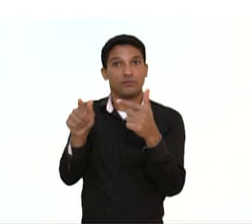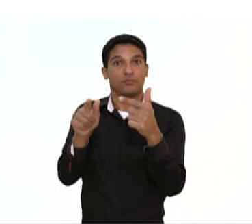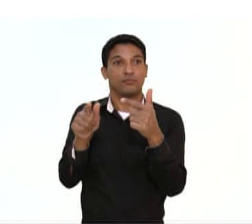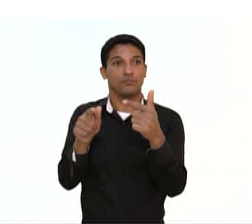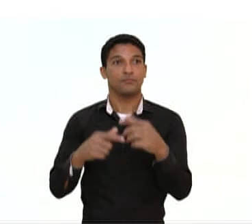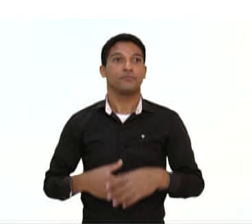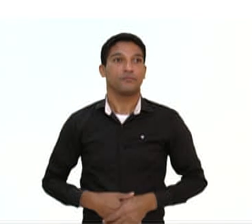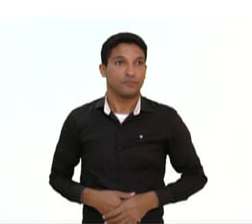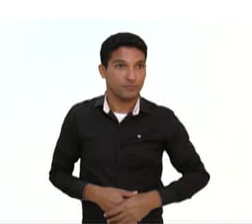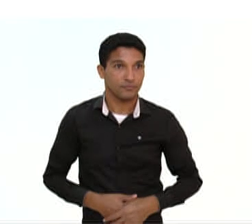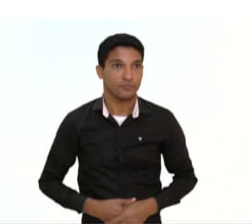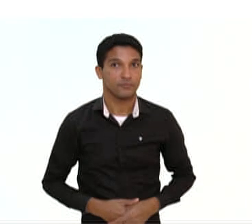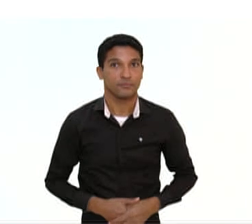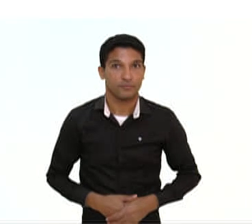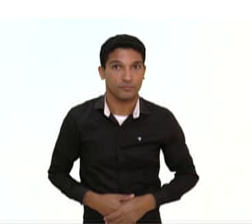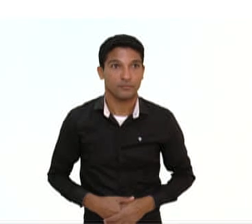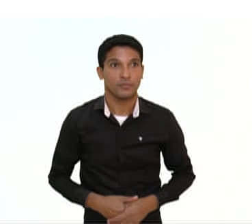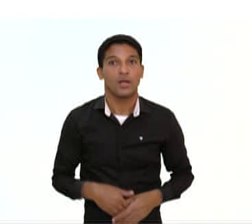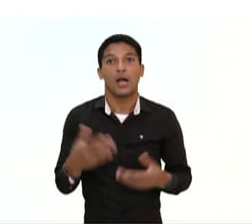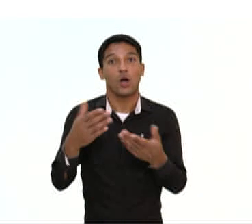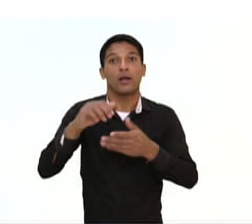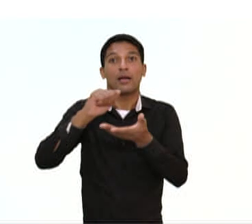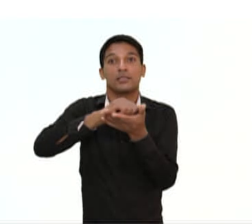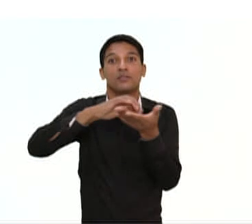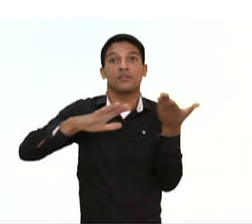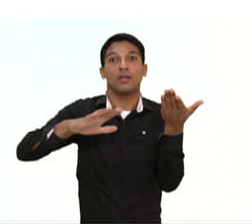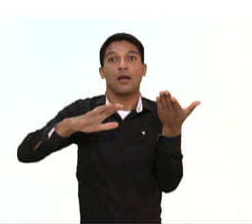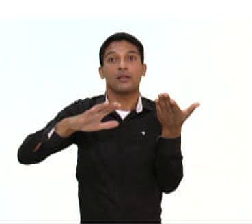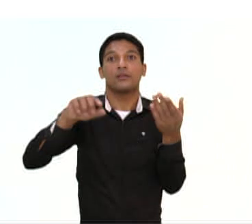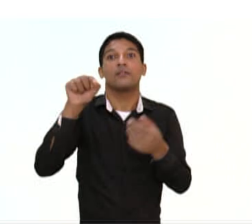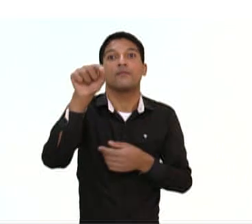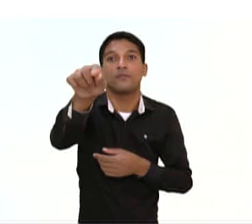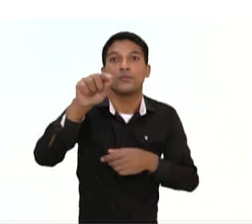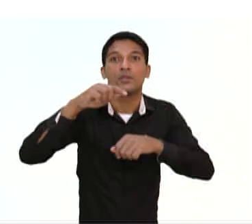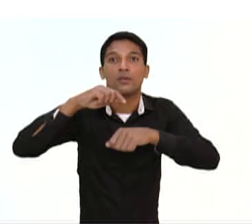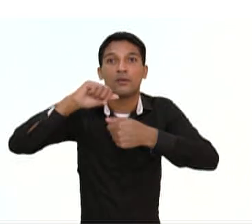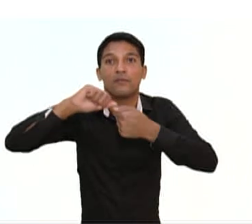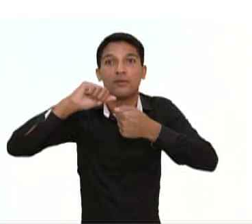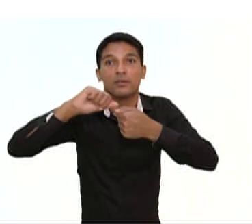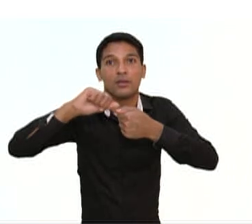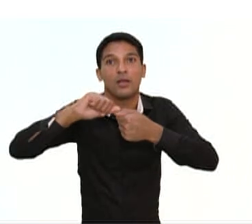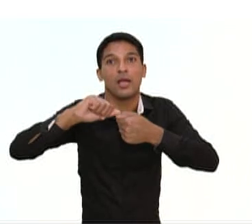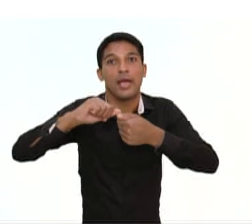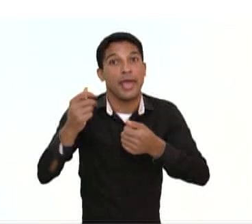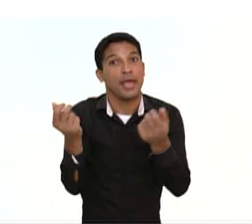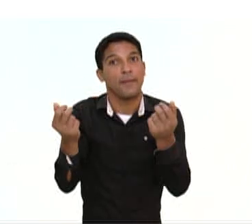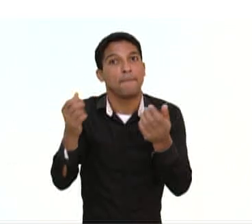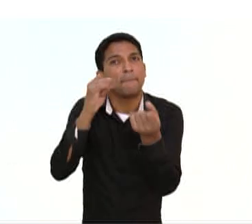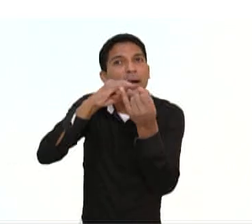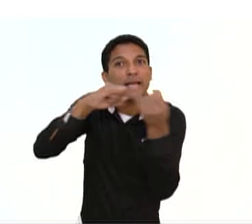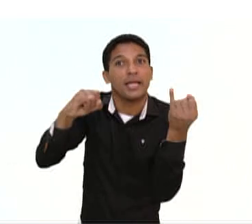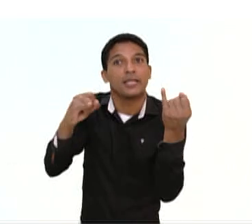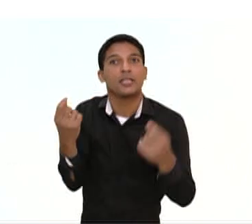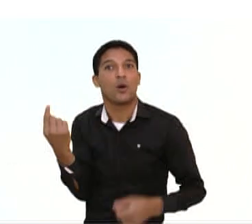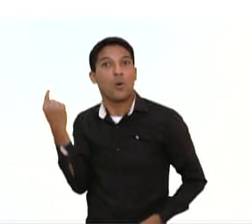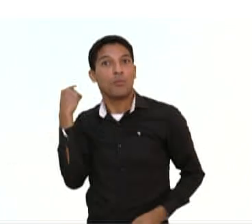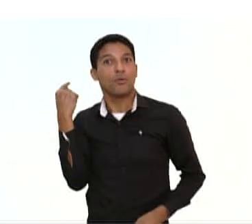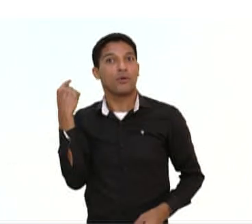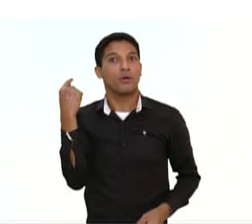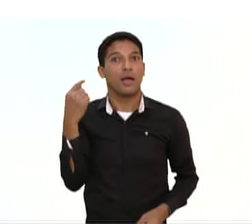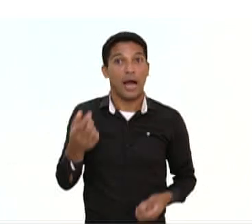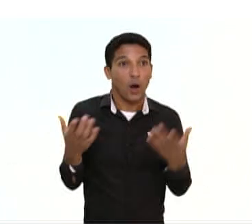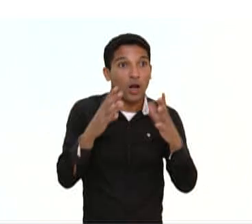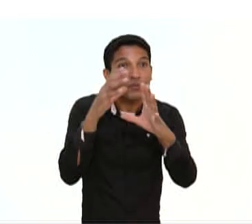P. Muito bem. Então, eu vou deixar esse exercício para vocês fazerem. É a mesma coisa do outro, tá? Só que agora eu quero que a gente faça, que vocês façam